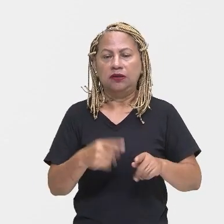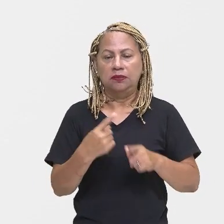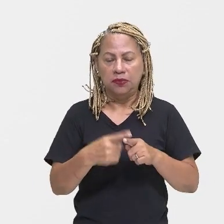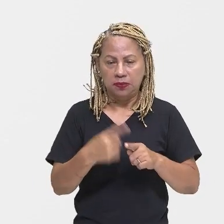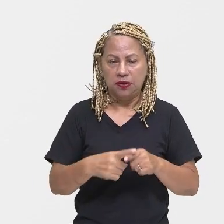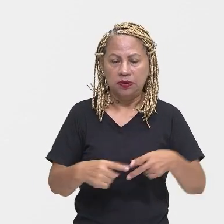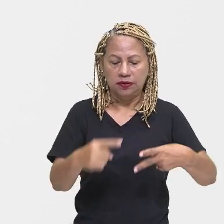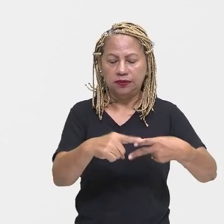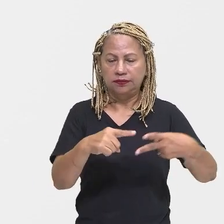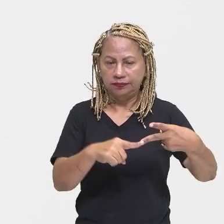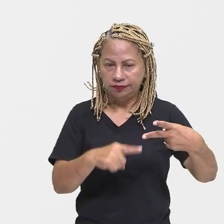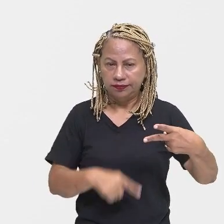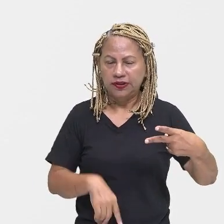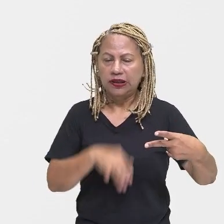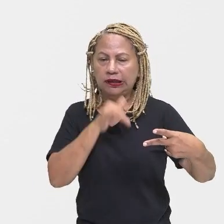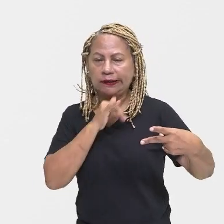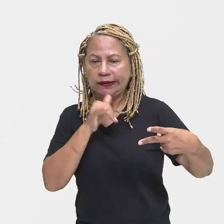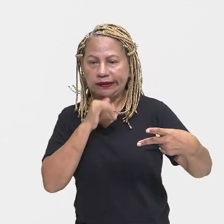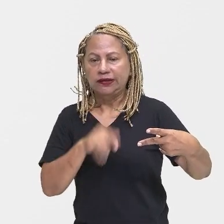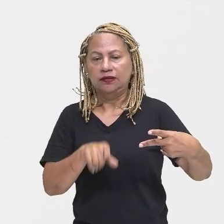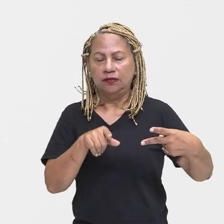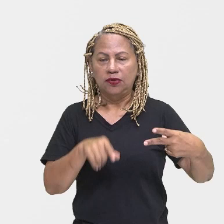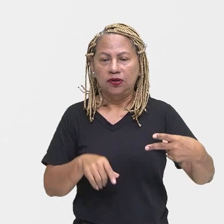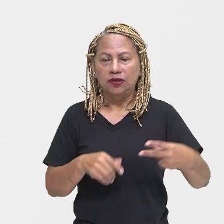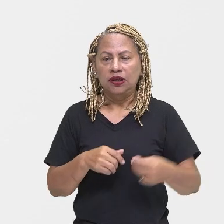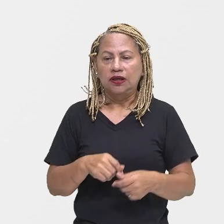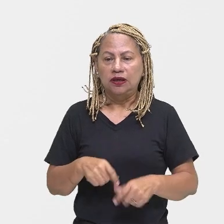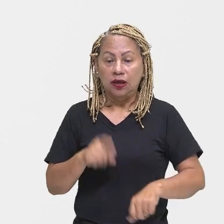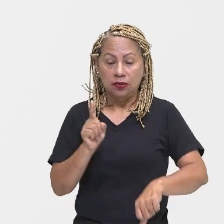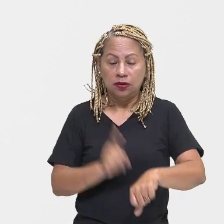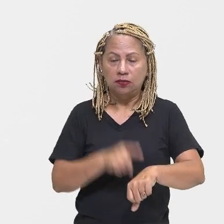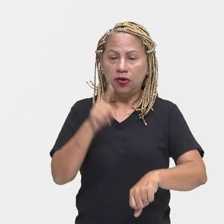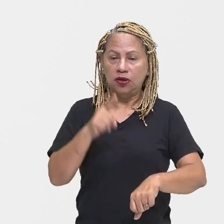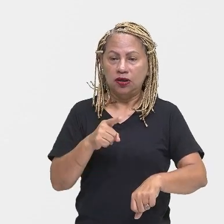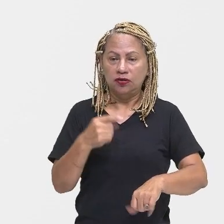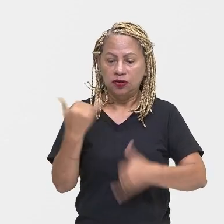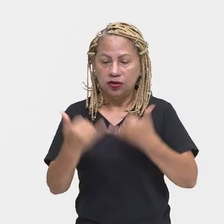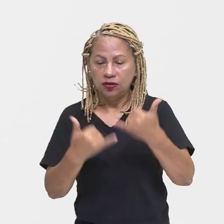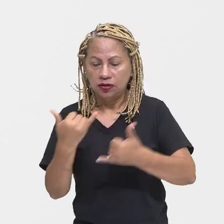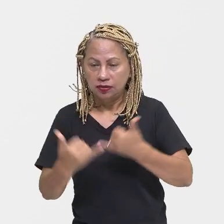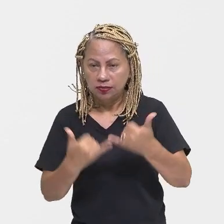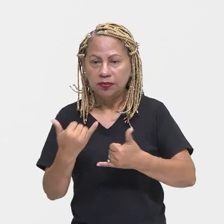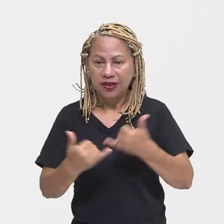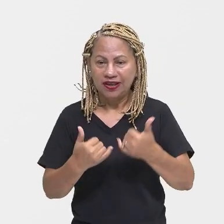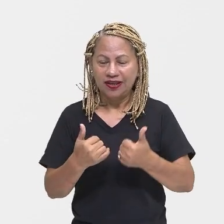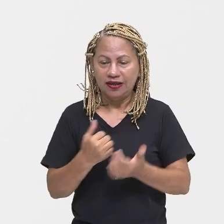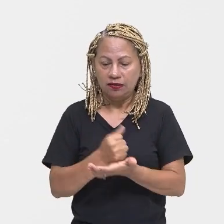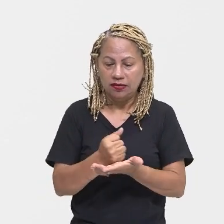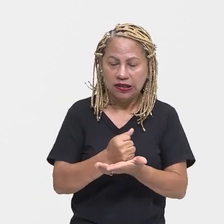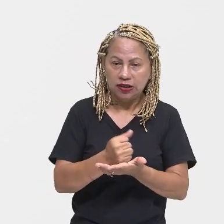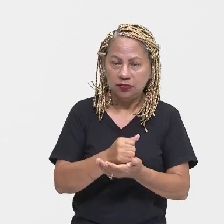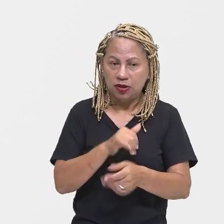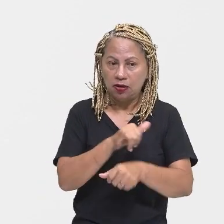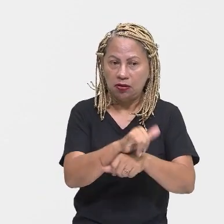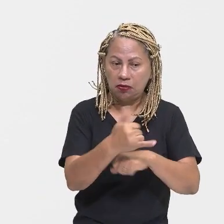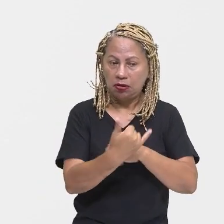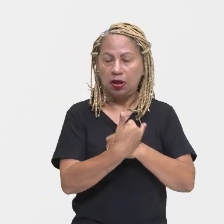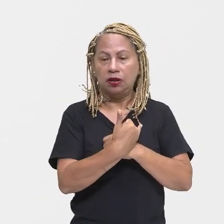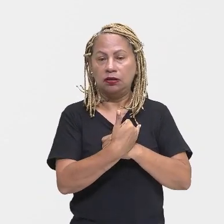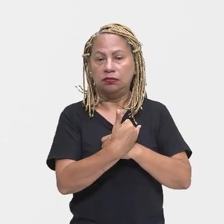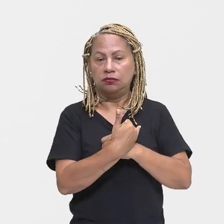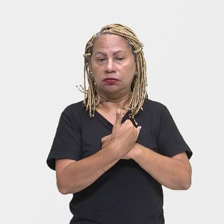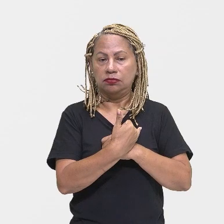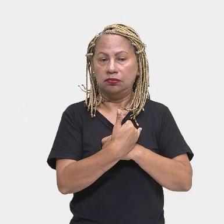O jogo pode estar trapaceando você, ou você pode estar trapaceando um outro jogador. E aí você pode chamar isso